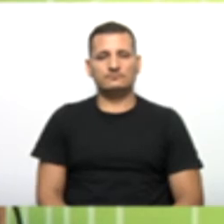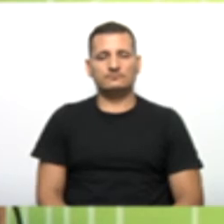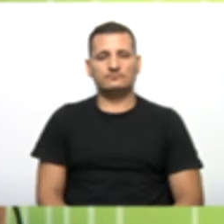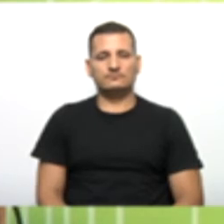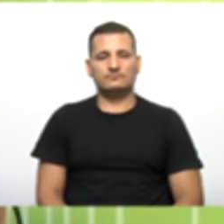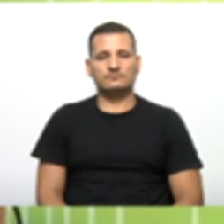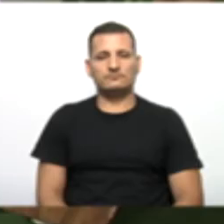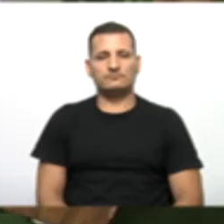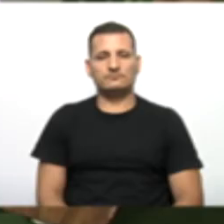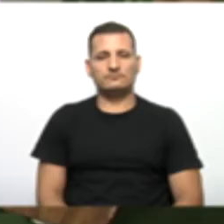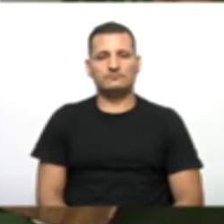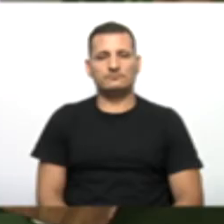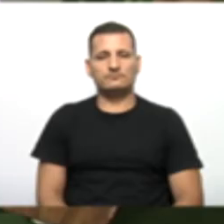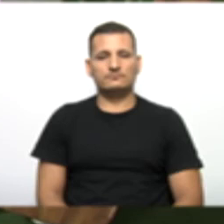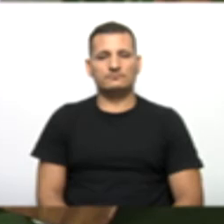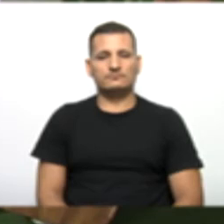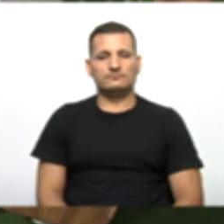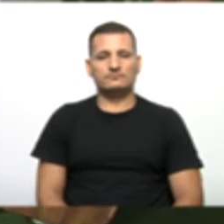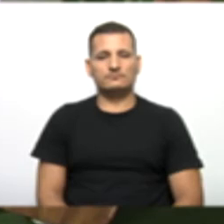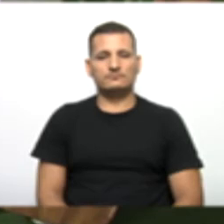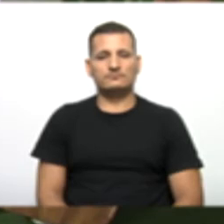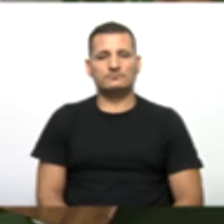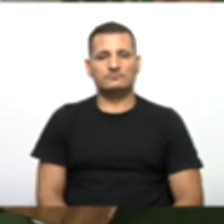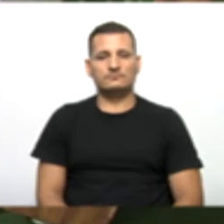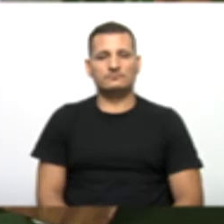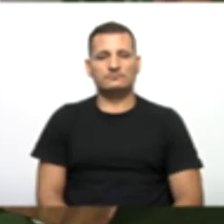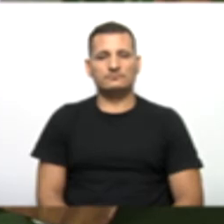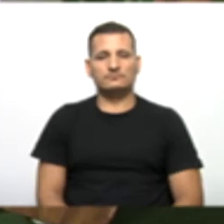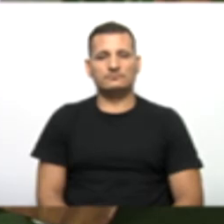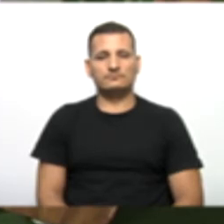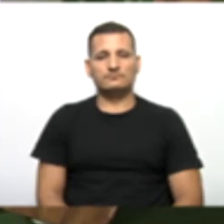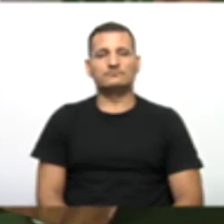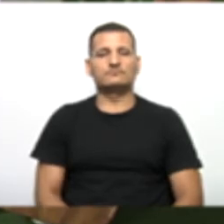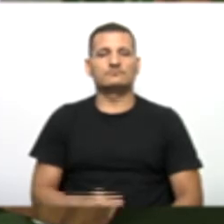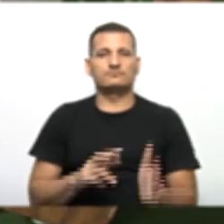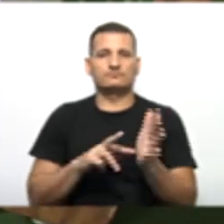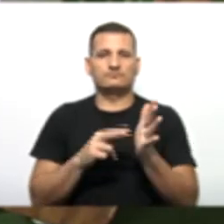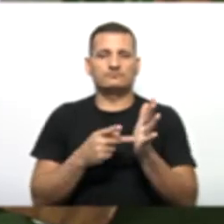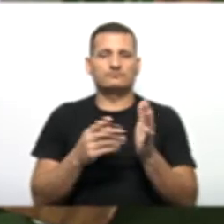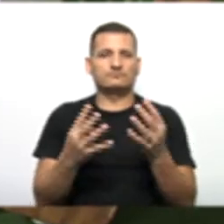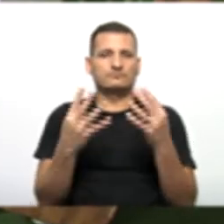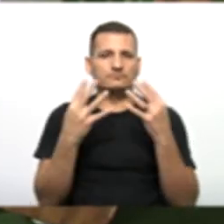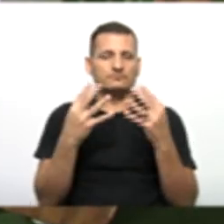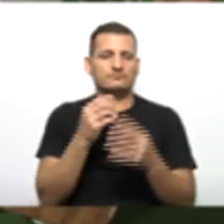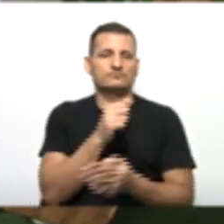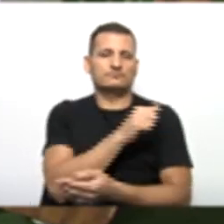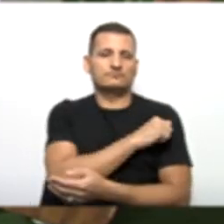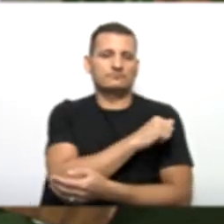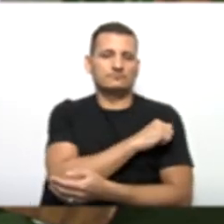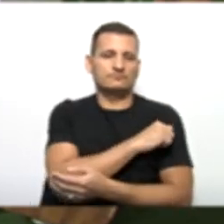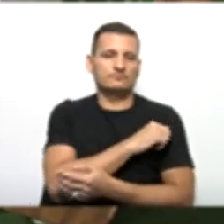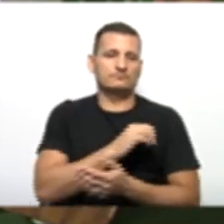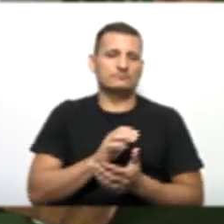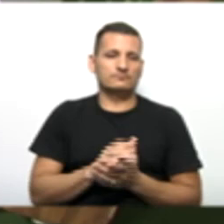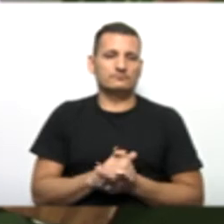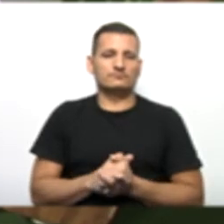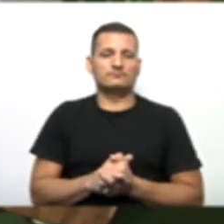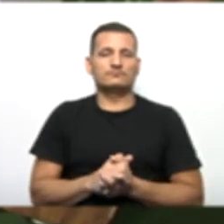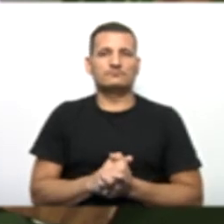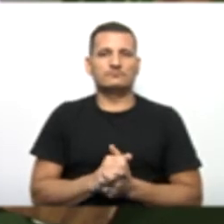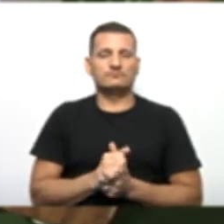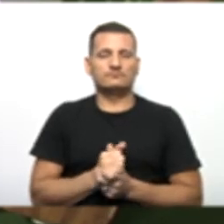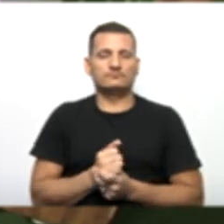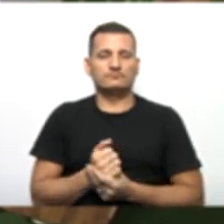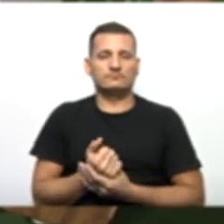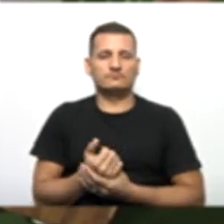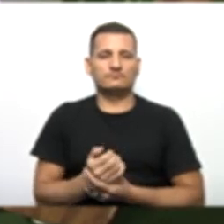mundo no mesmo barco, todo mundo errando. Mas significa que eles prestaram atenção, né, Tá professor? prestando. Se tiver certo. Também, bora dar uma olhada, gente.